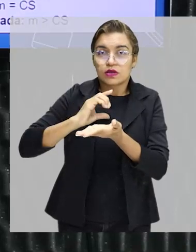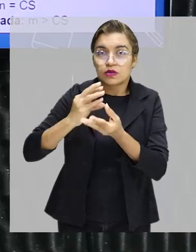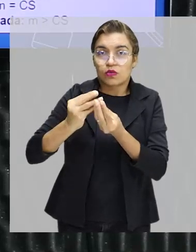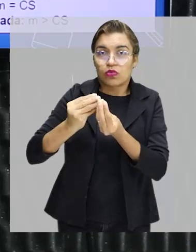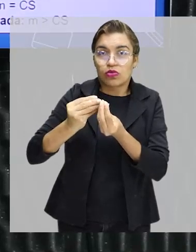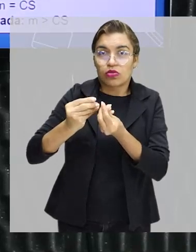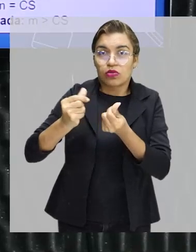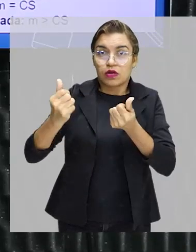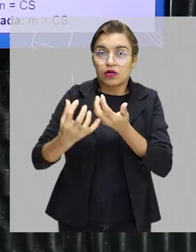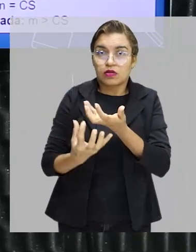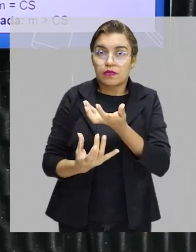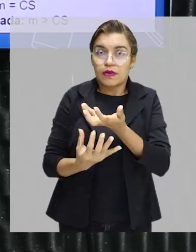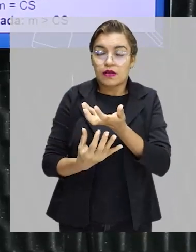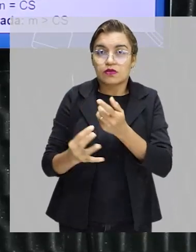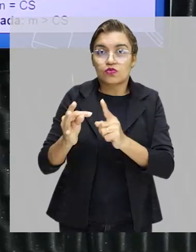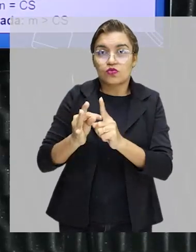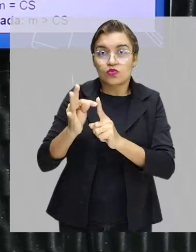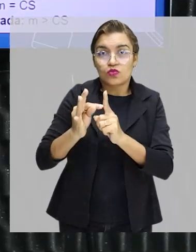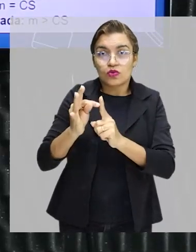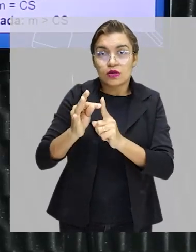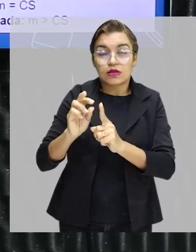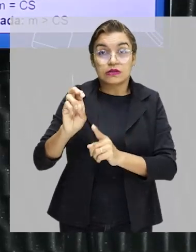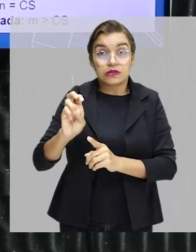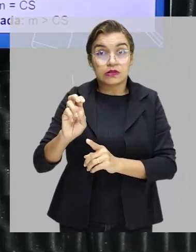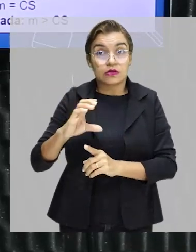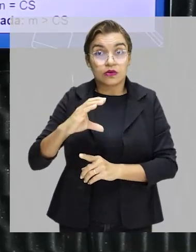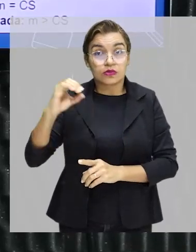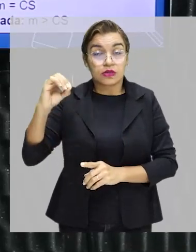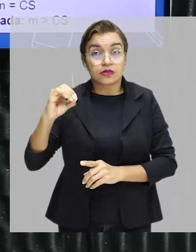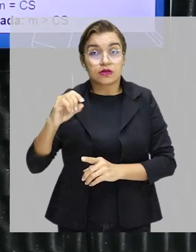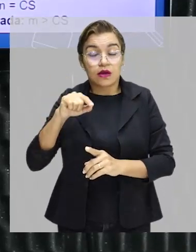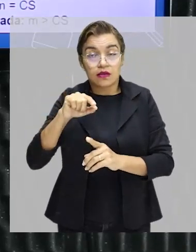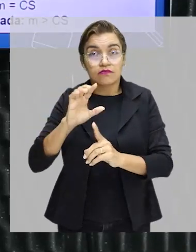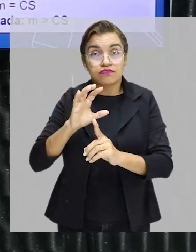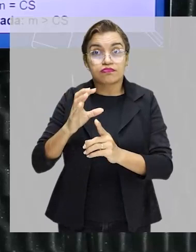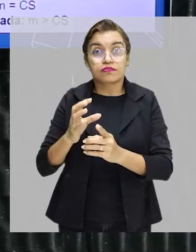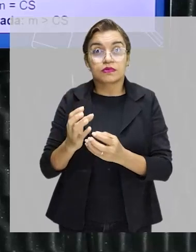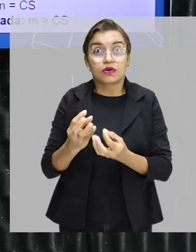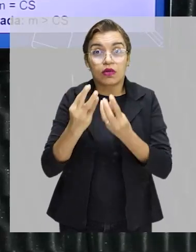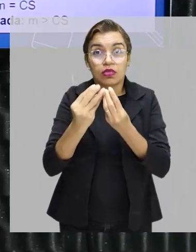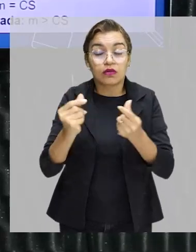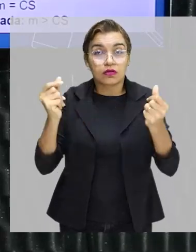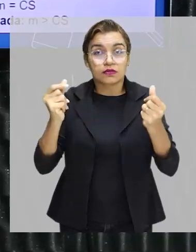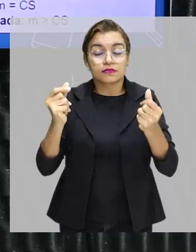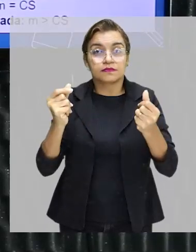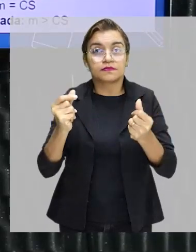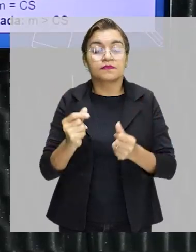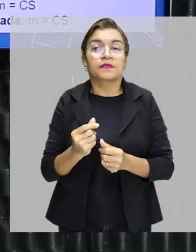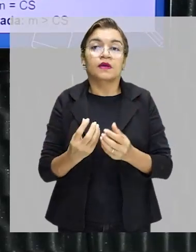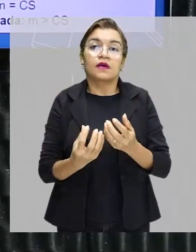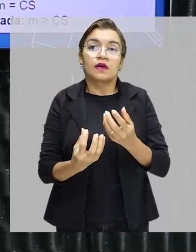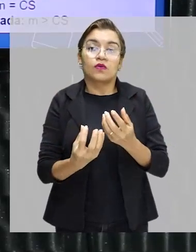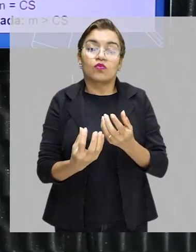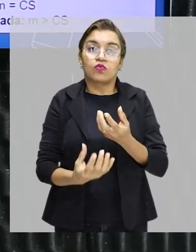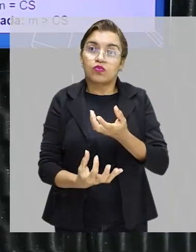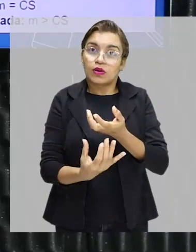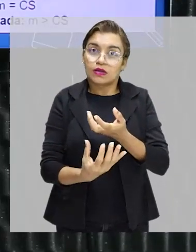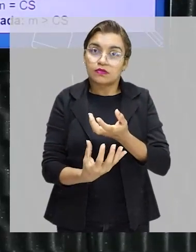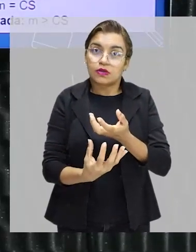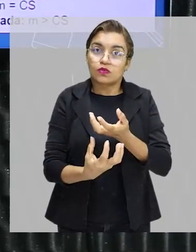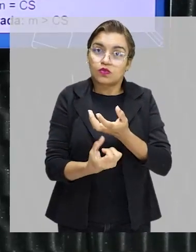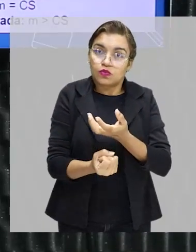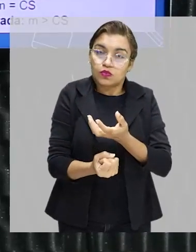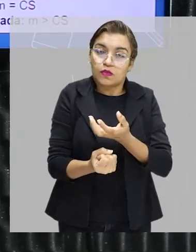dissolve, certo? Bom, aí eu cesso o aquecimento e esse sistema vai